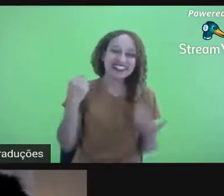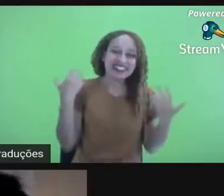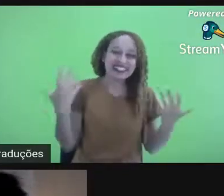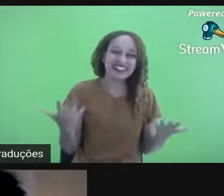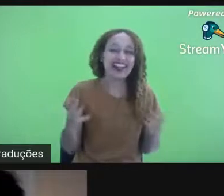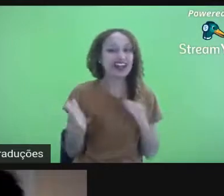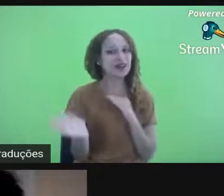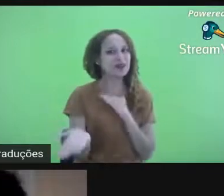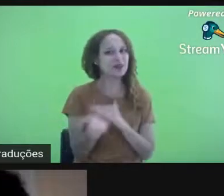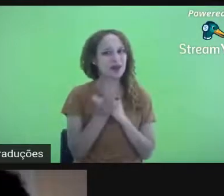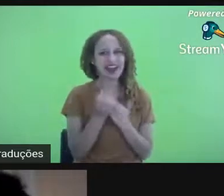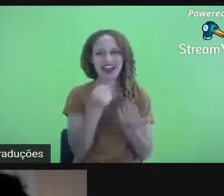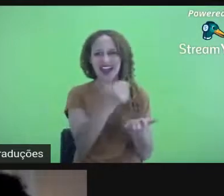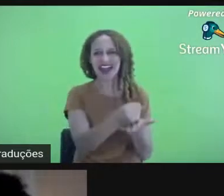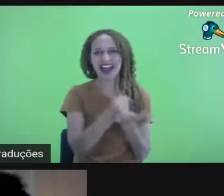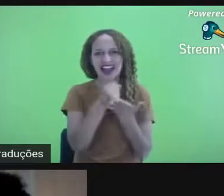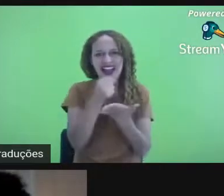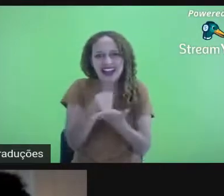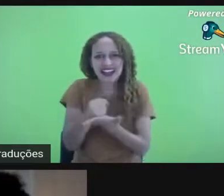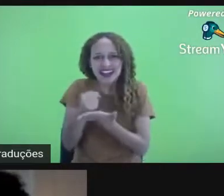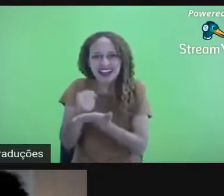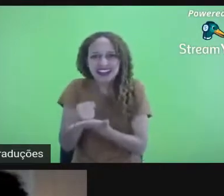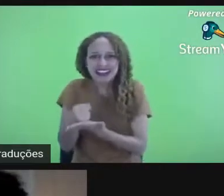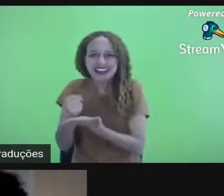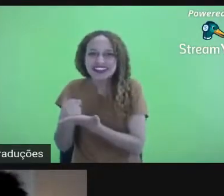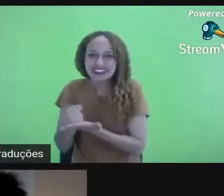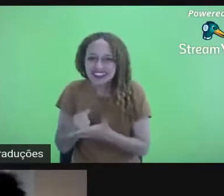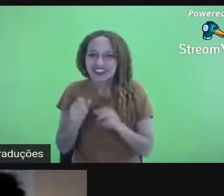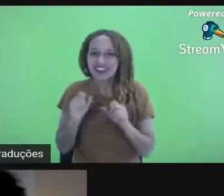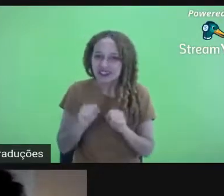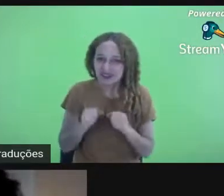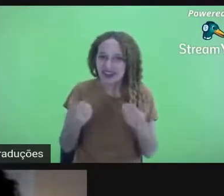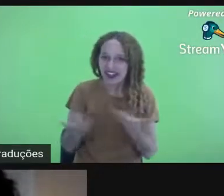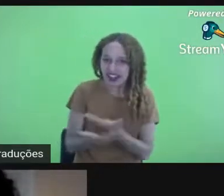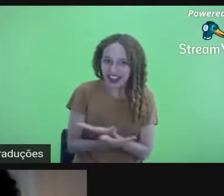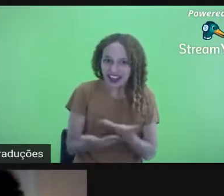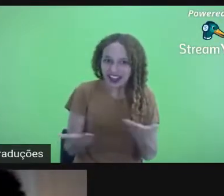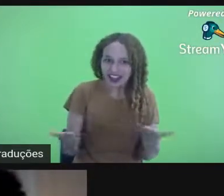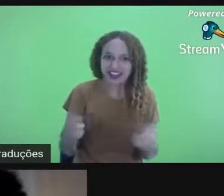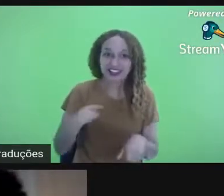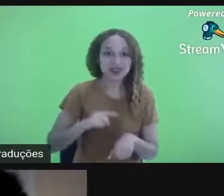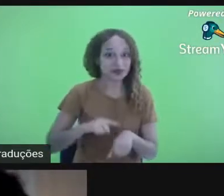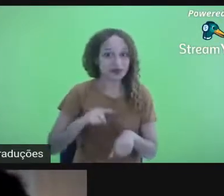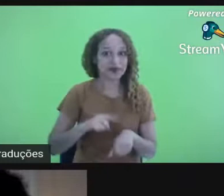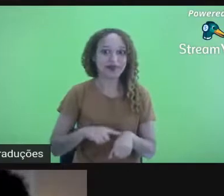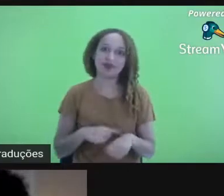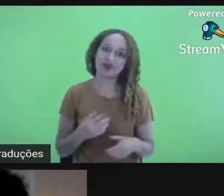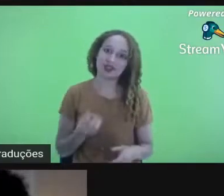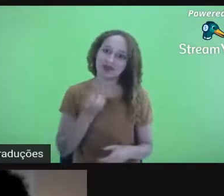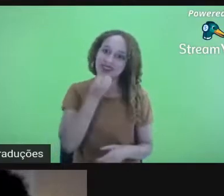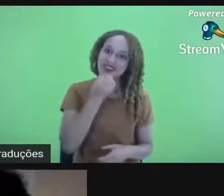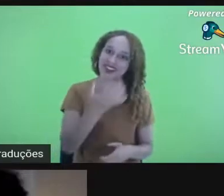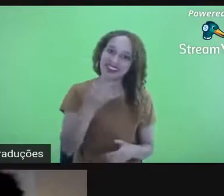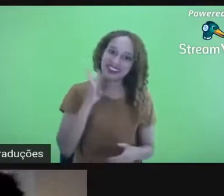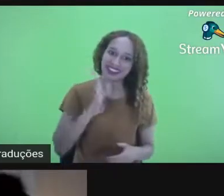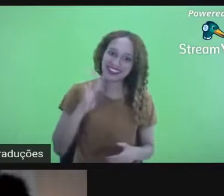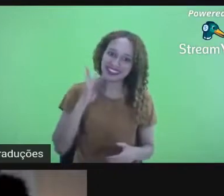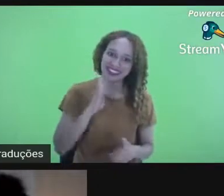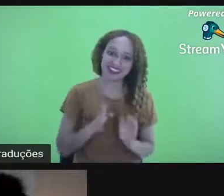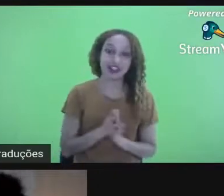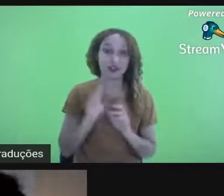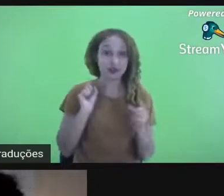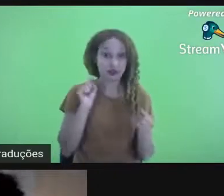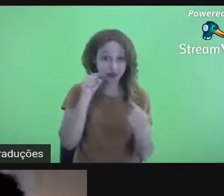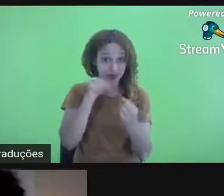suporte, em todo o diálogo que possibilitou a formação dessa mesa tão potente. O objetivo